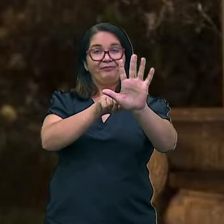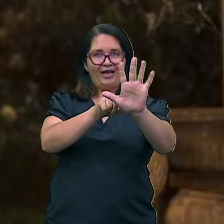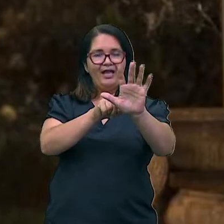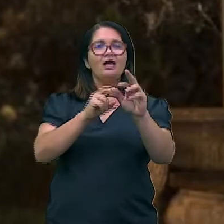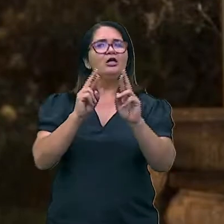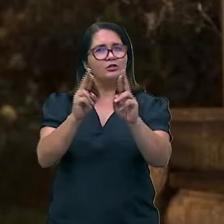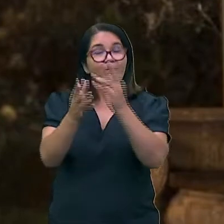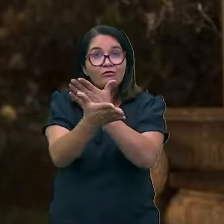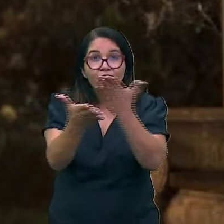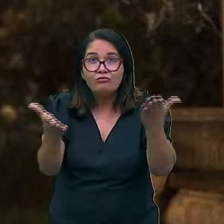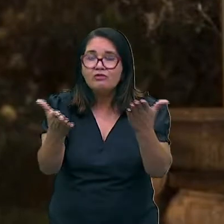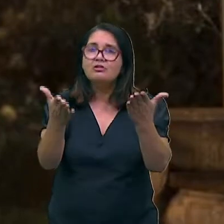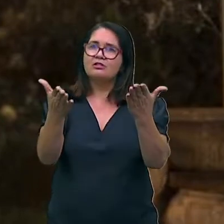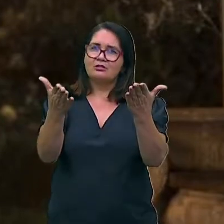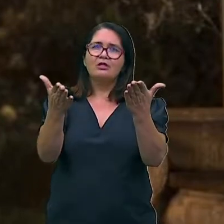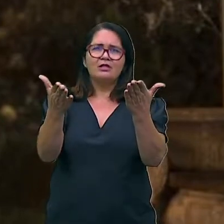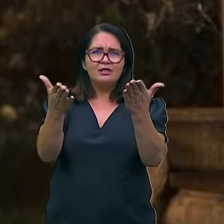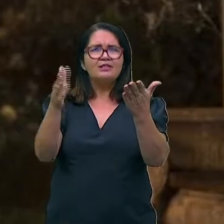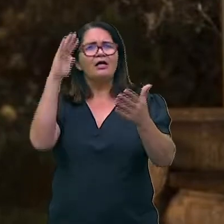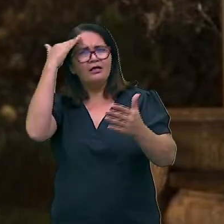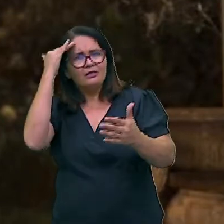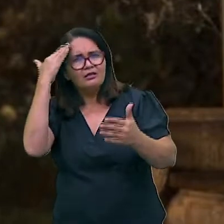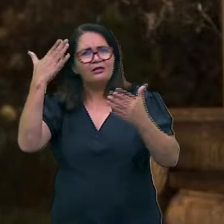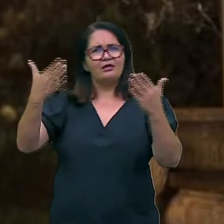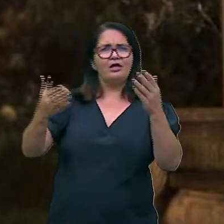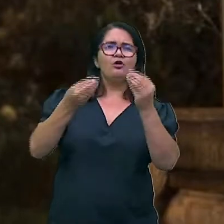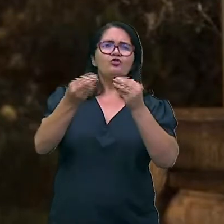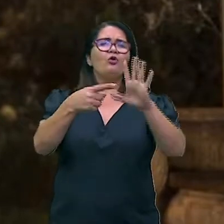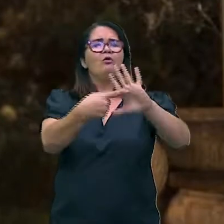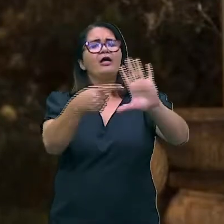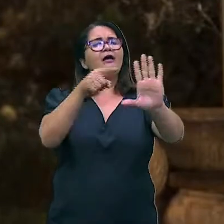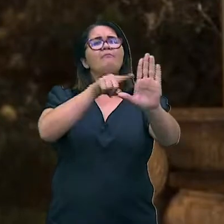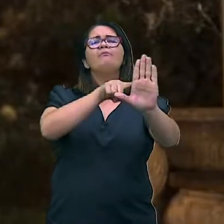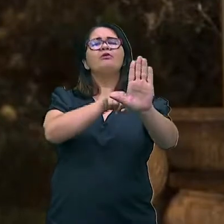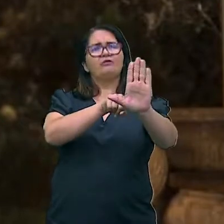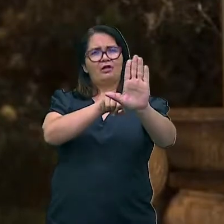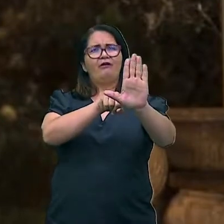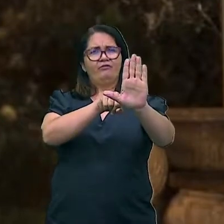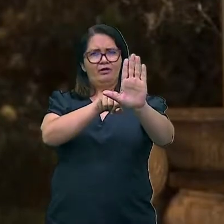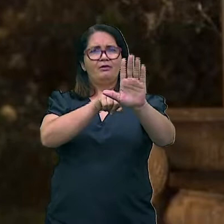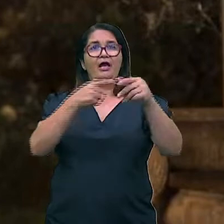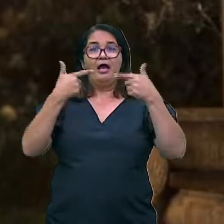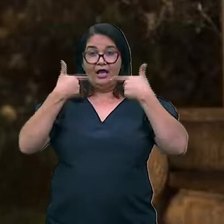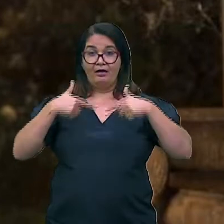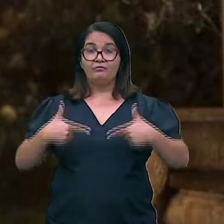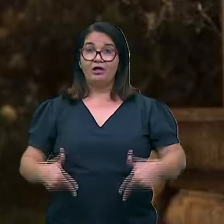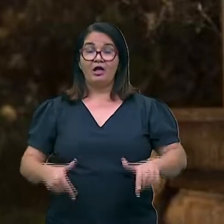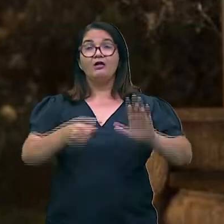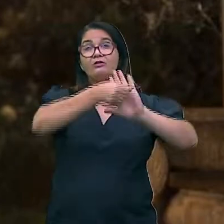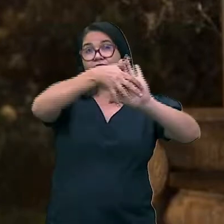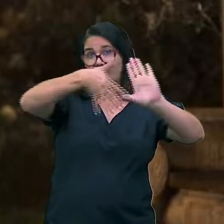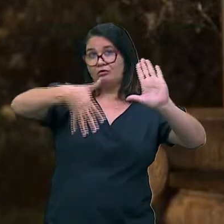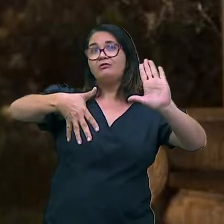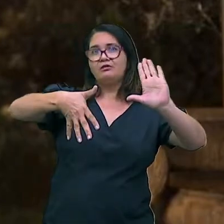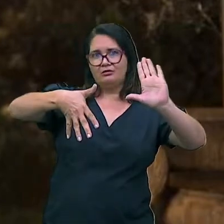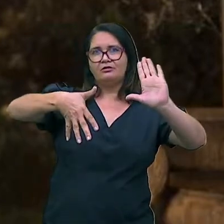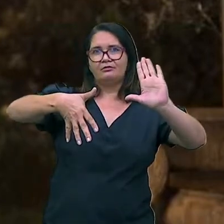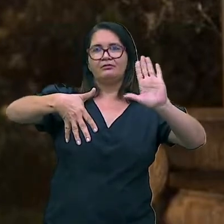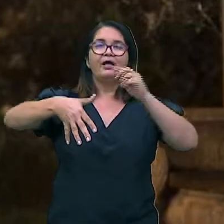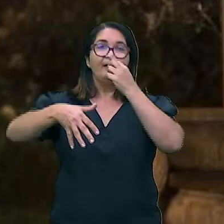que vocês tenham entendido aí a diferença entre essas duas figuras de linguagem que às vezes acabamos